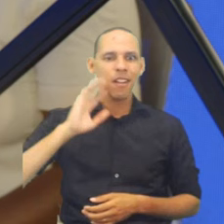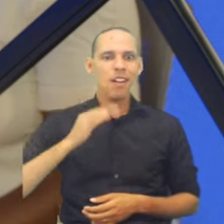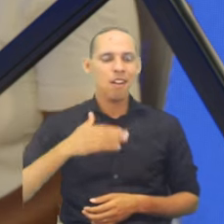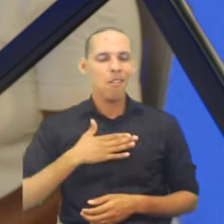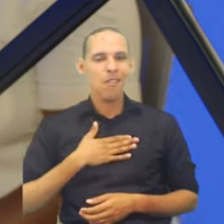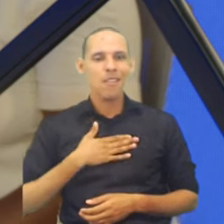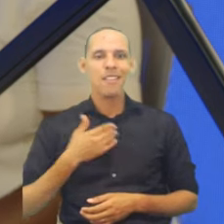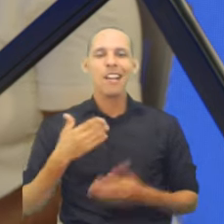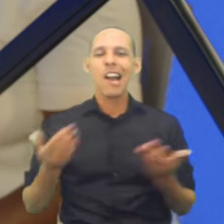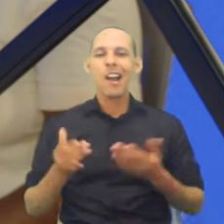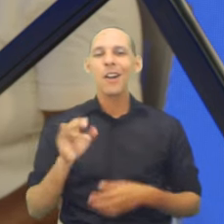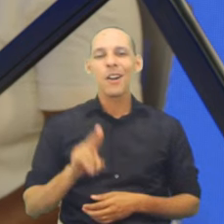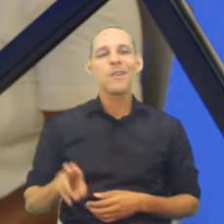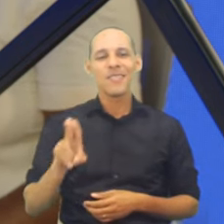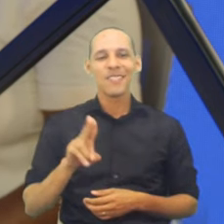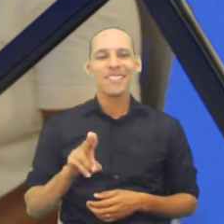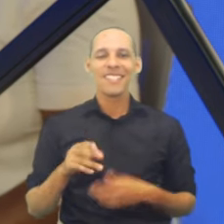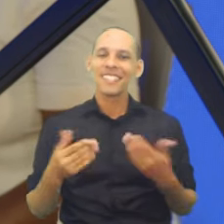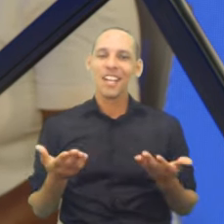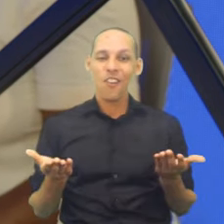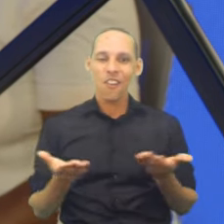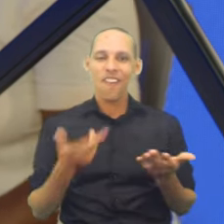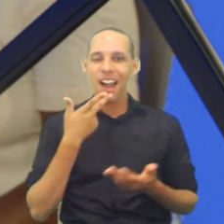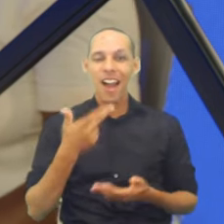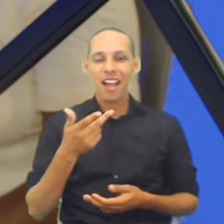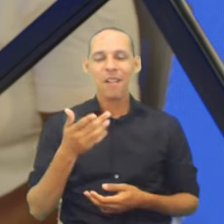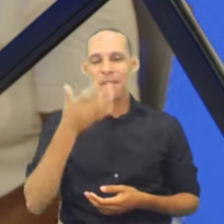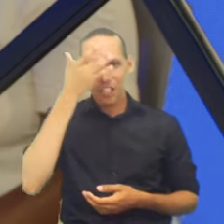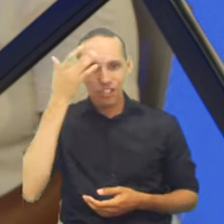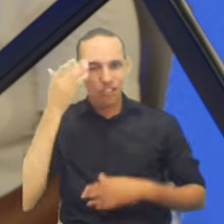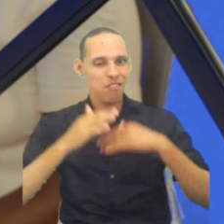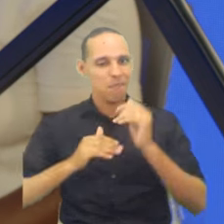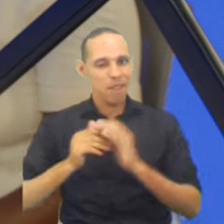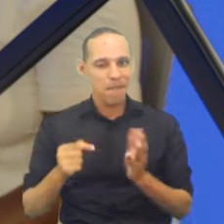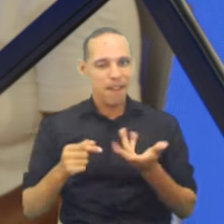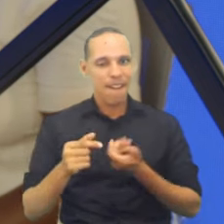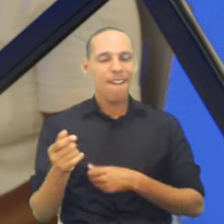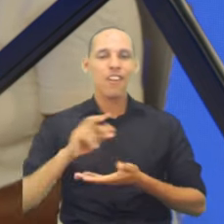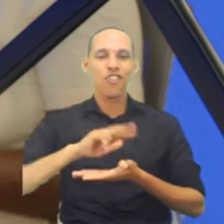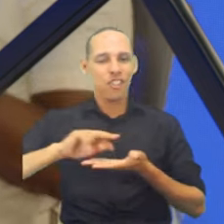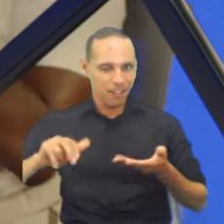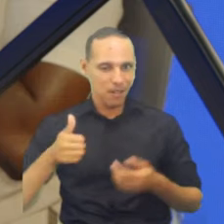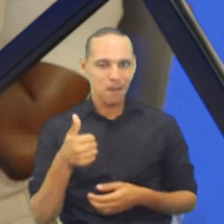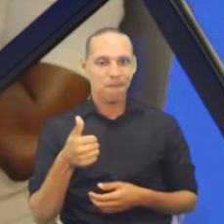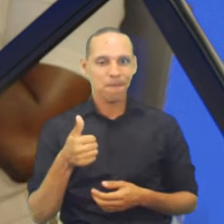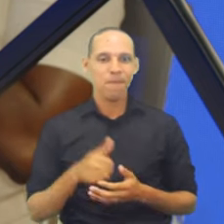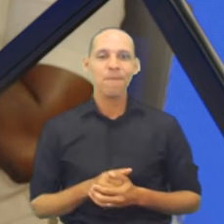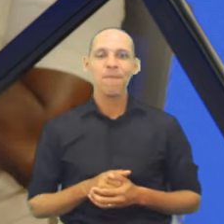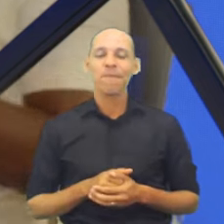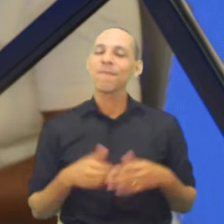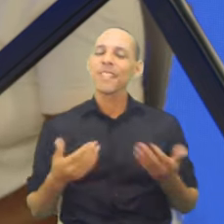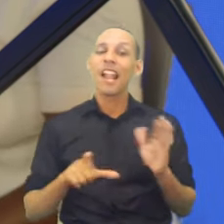isso que eu passei a adotar então eu vou me referir sempre à pessoa com habilidade diversa tá então a